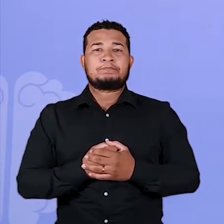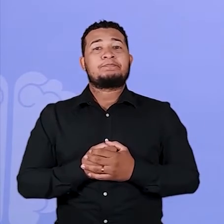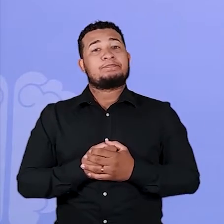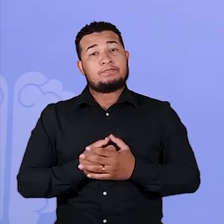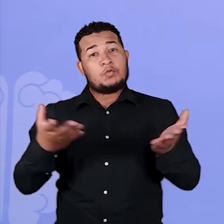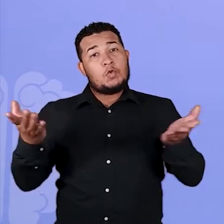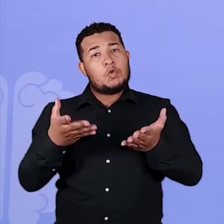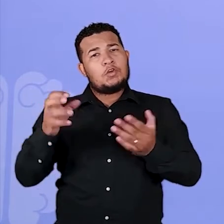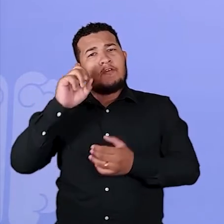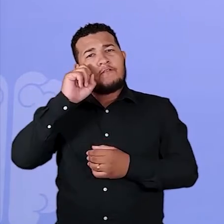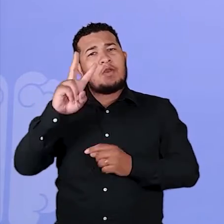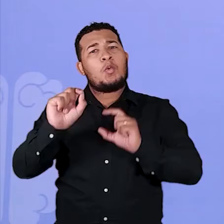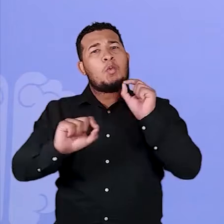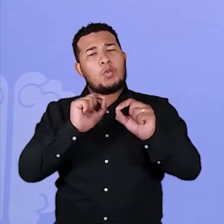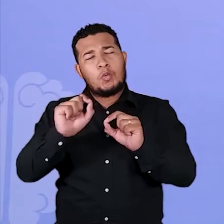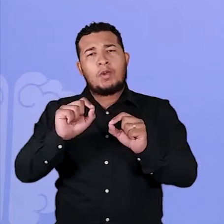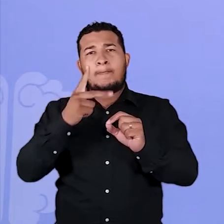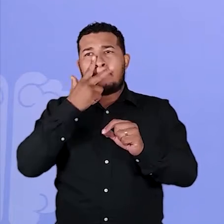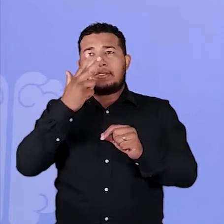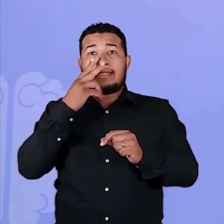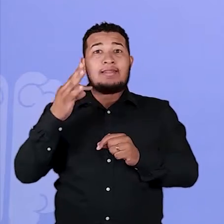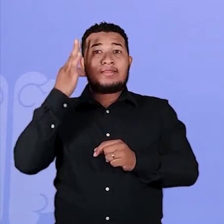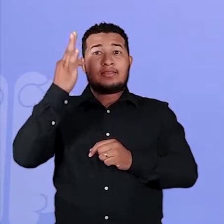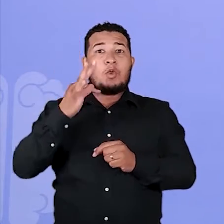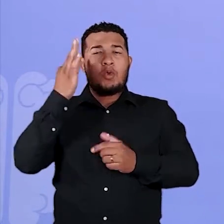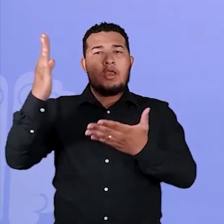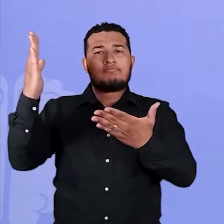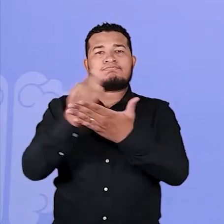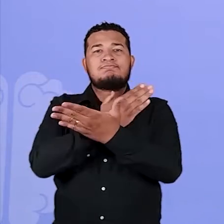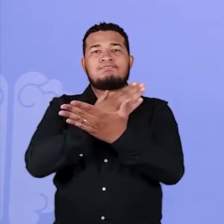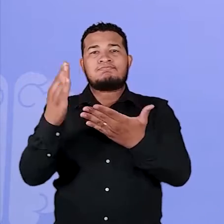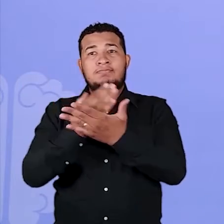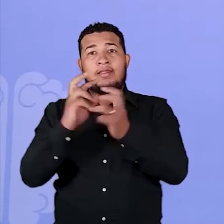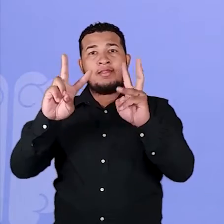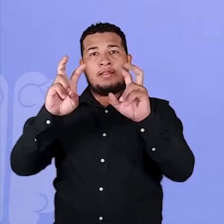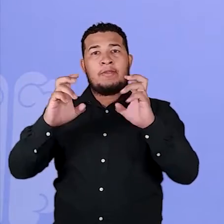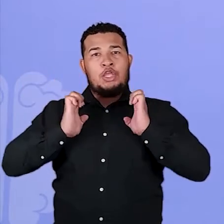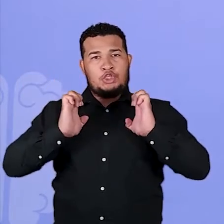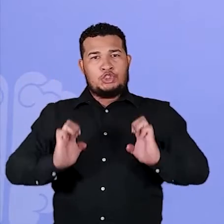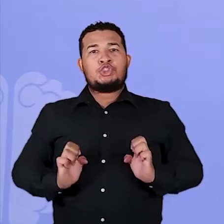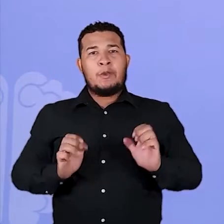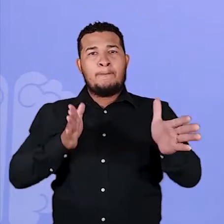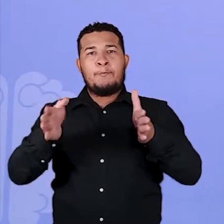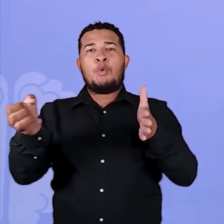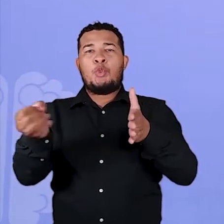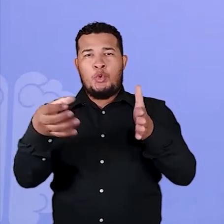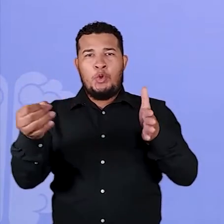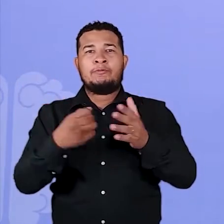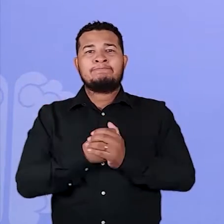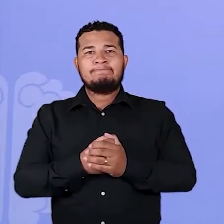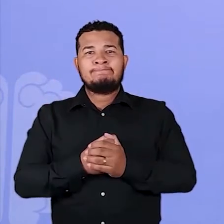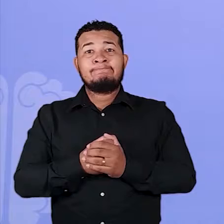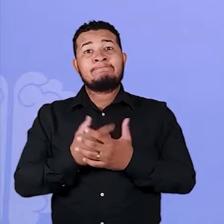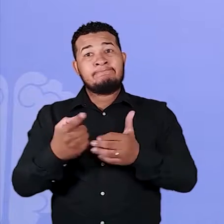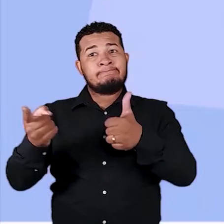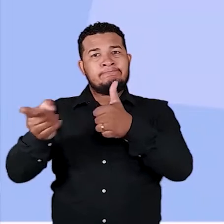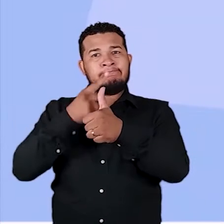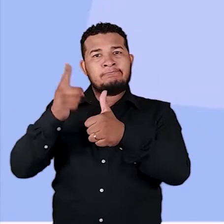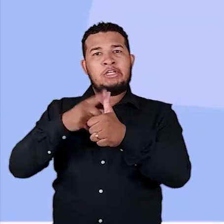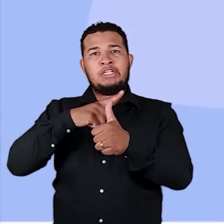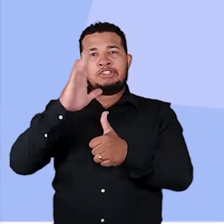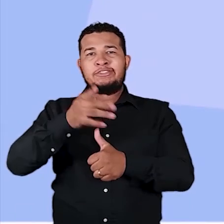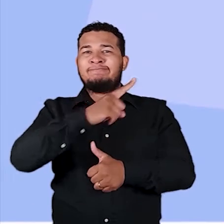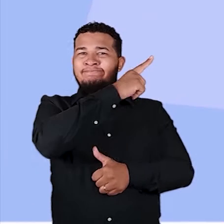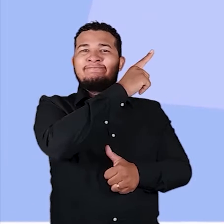Nós veremos hoje algumas teorias sobre ética moderna. A primeira delas, já